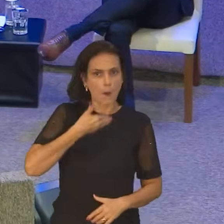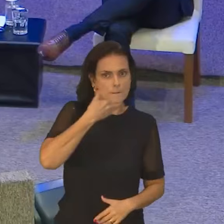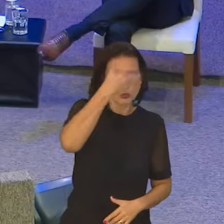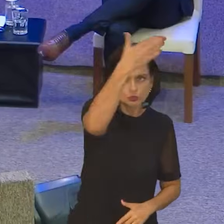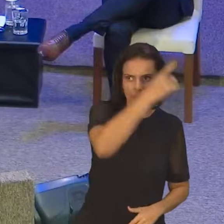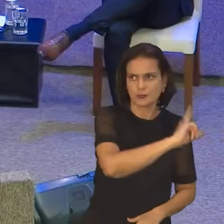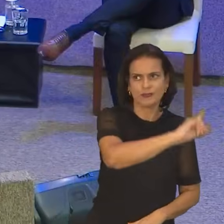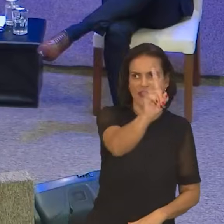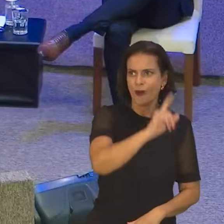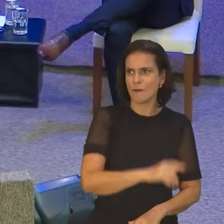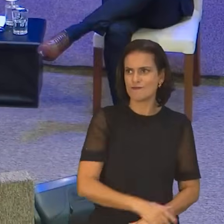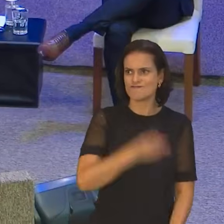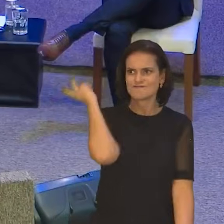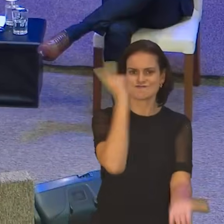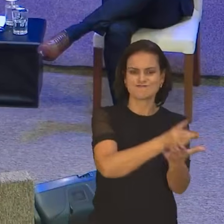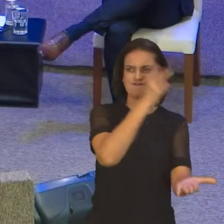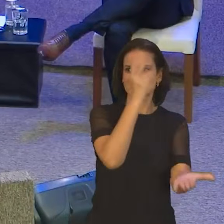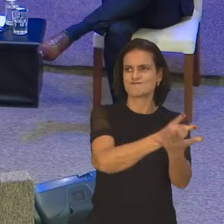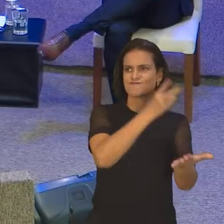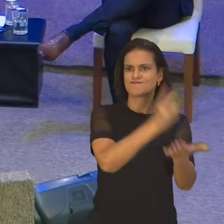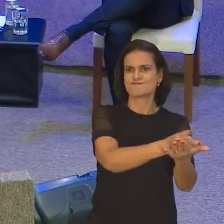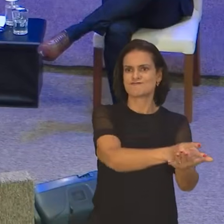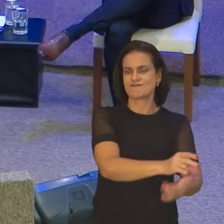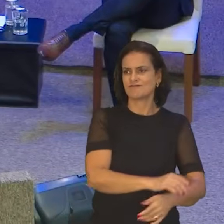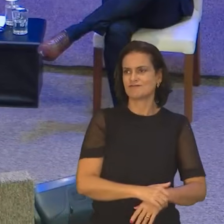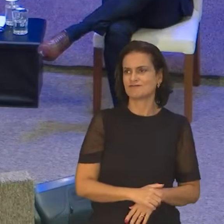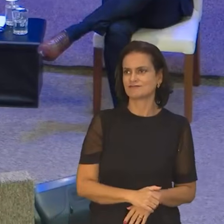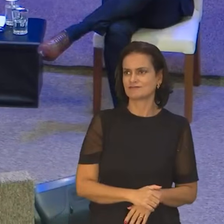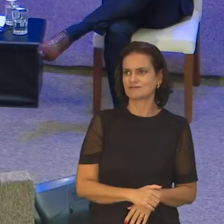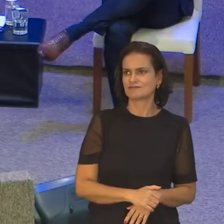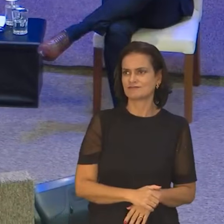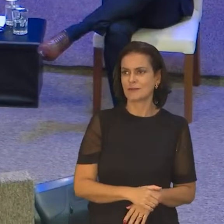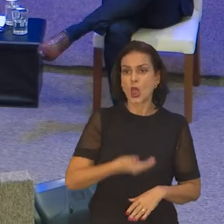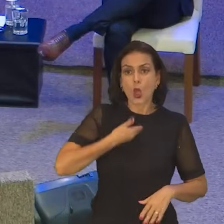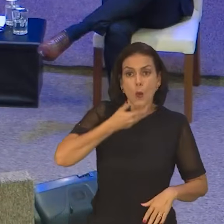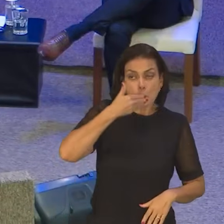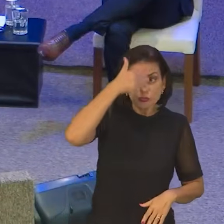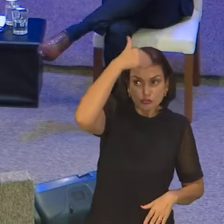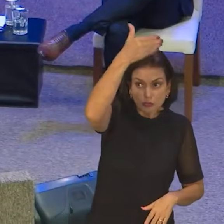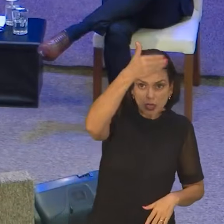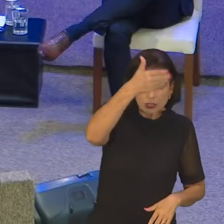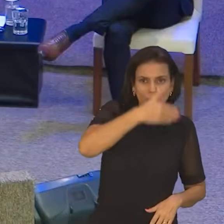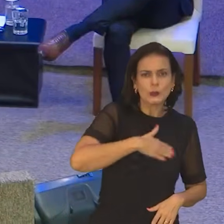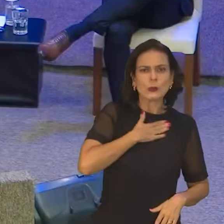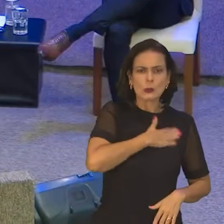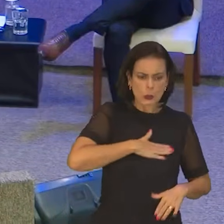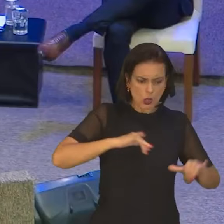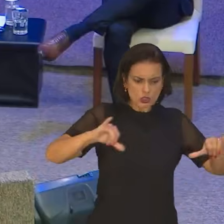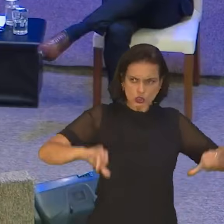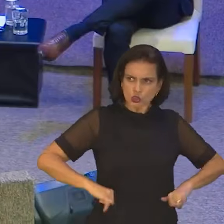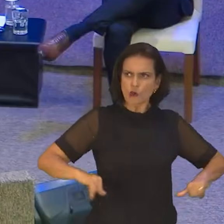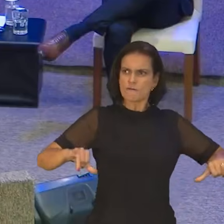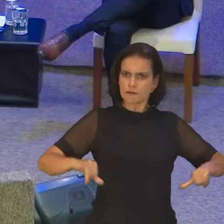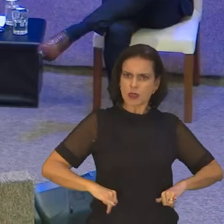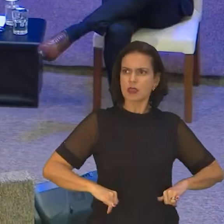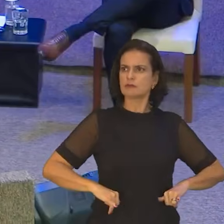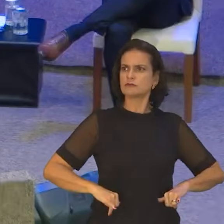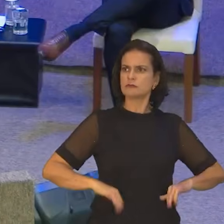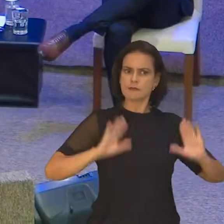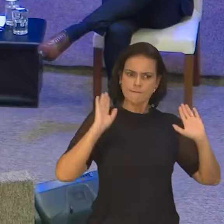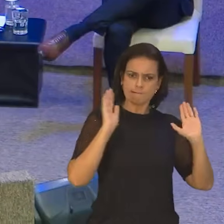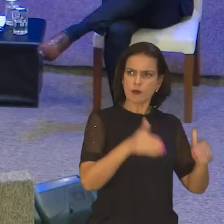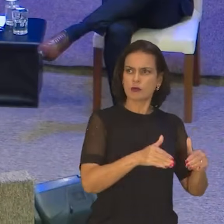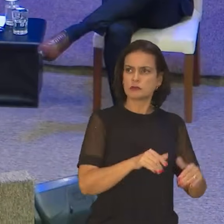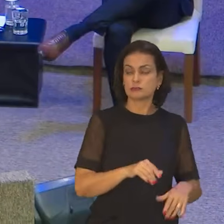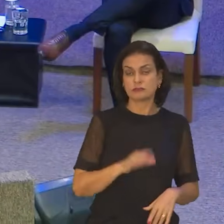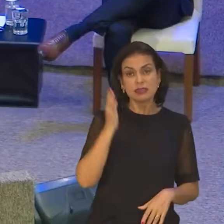O cristão não gosta de sofrer por um Deus que salvou. Sabe, você erra, você peca,